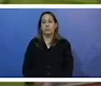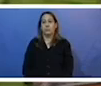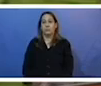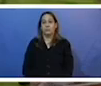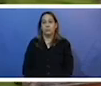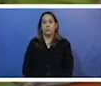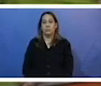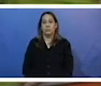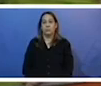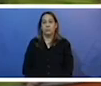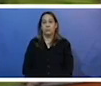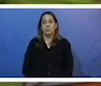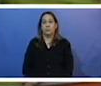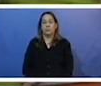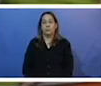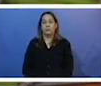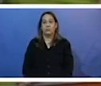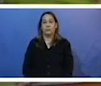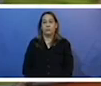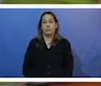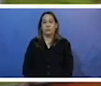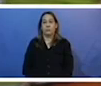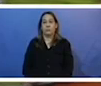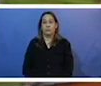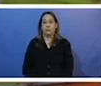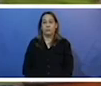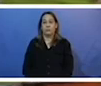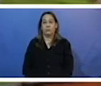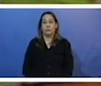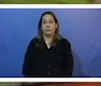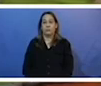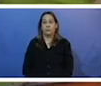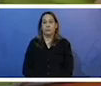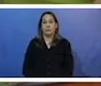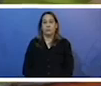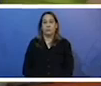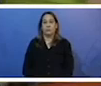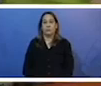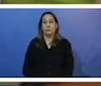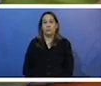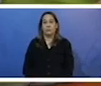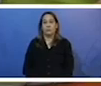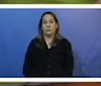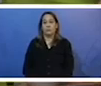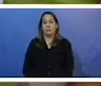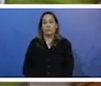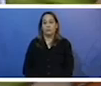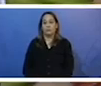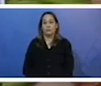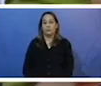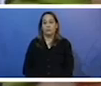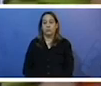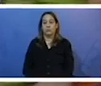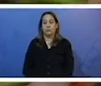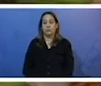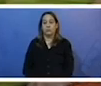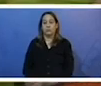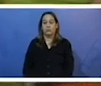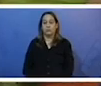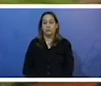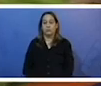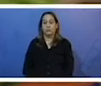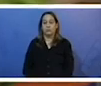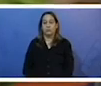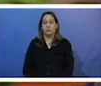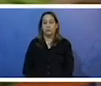hora de escrever, a gente não pode trocar. Na pronúncia é natural sair, mas na escrita tem que ficar certinho o